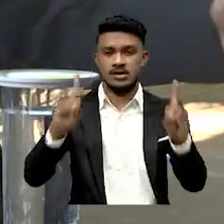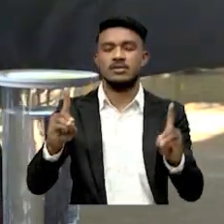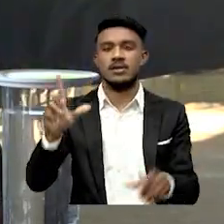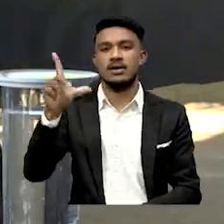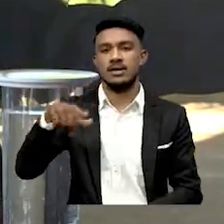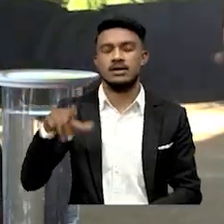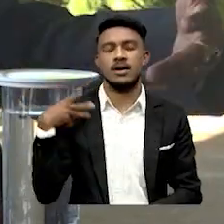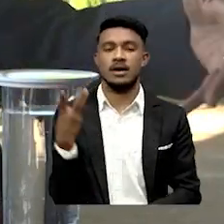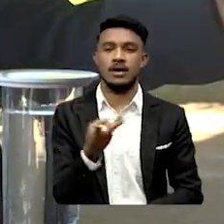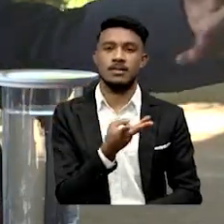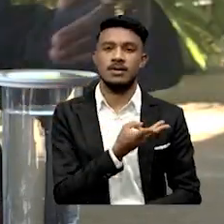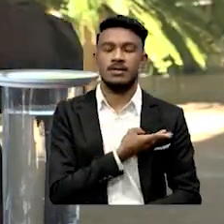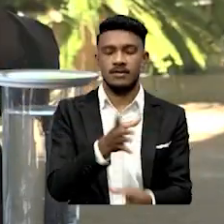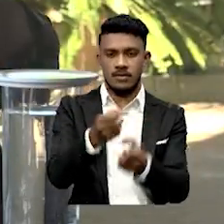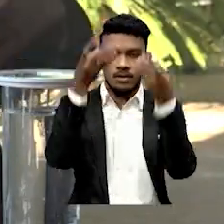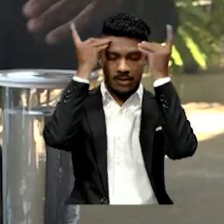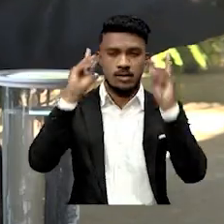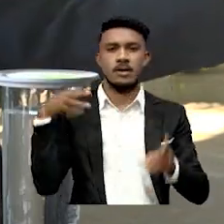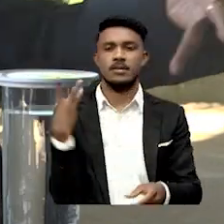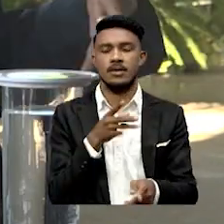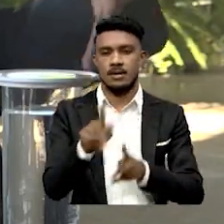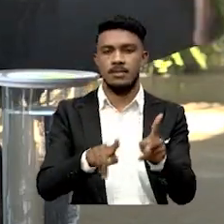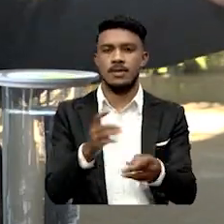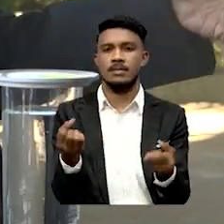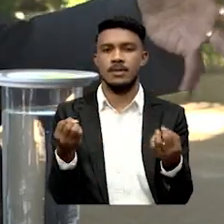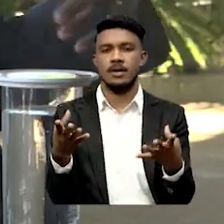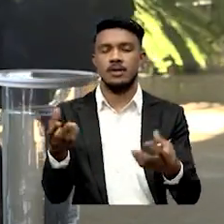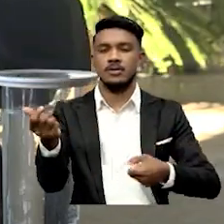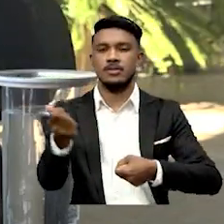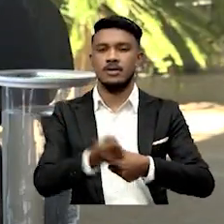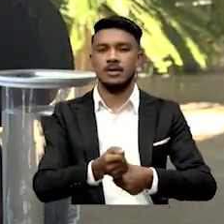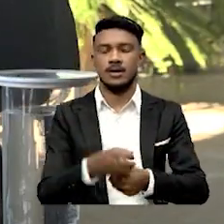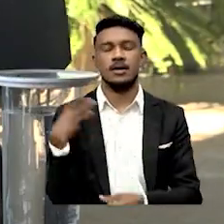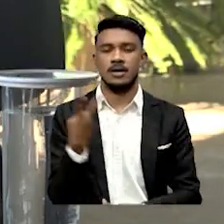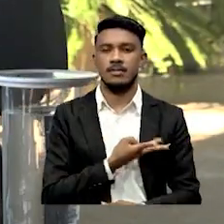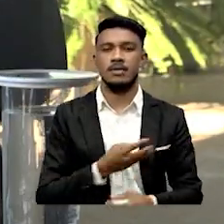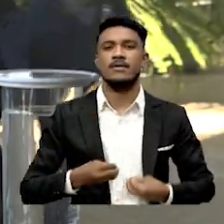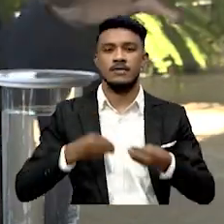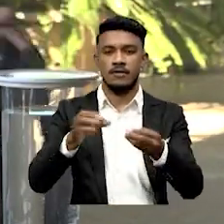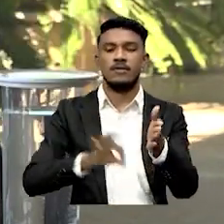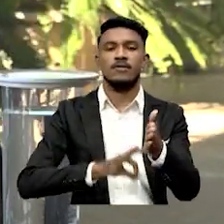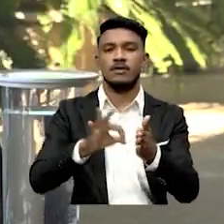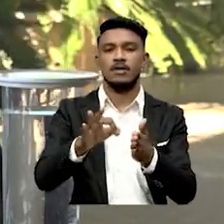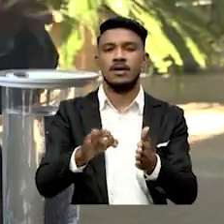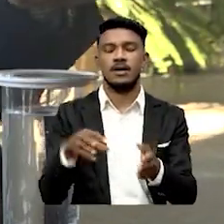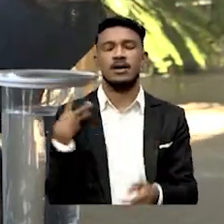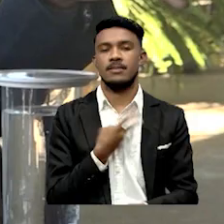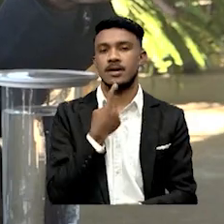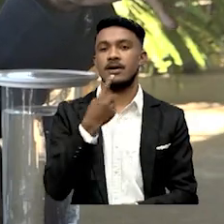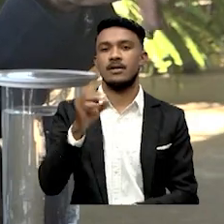decisão, a minha candidata, a minha militante Barak, apoia Tiana. Nem a mim, conforma, a minha Tiana, ok,